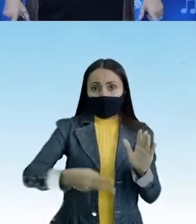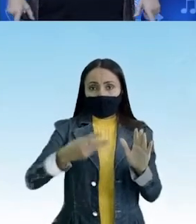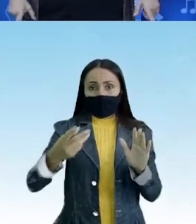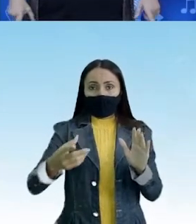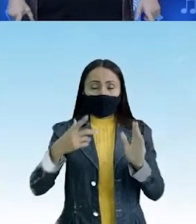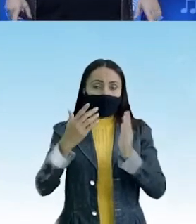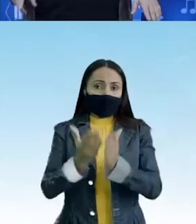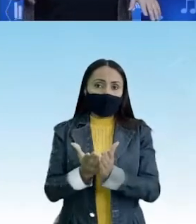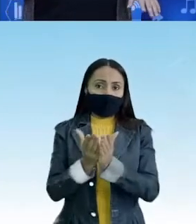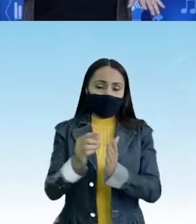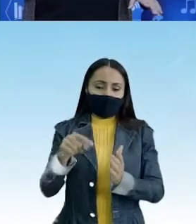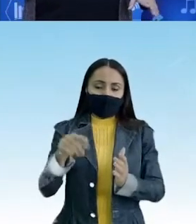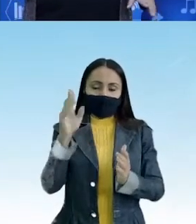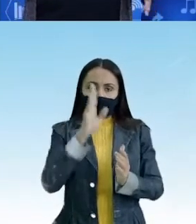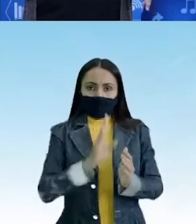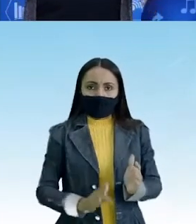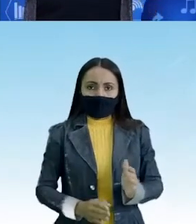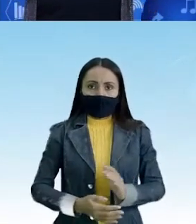aqui no Brasil.